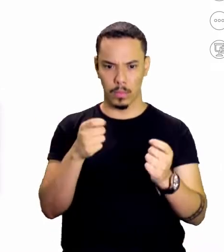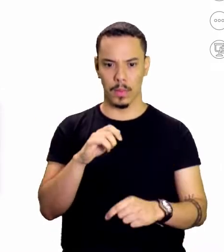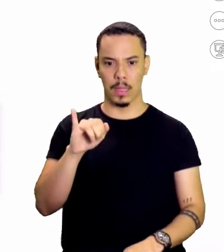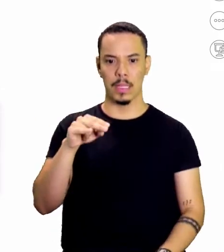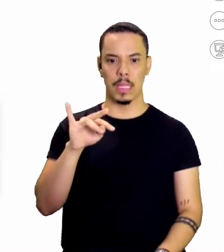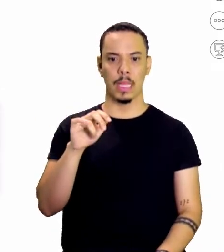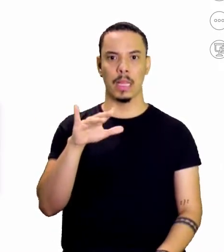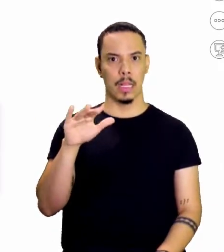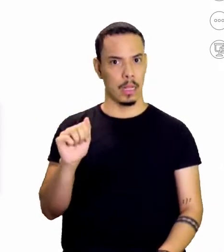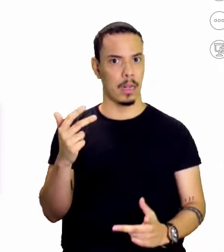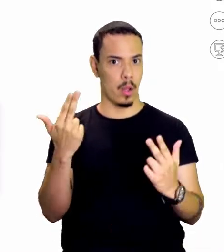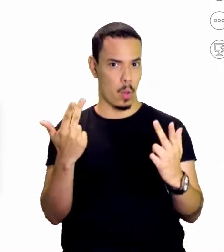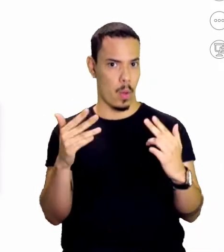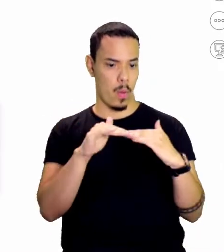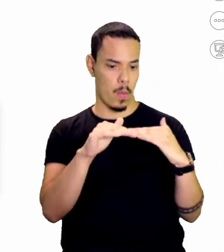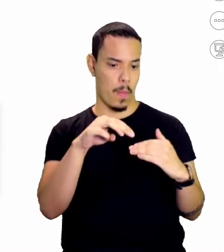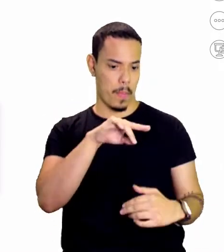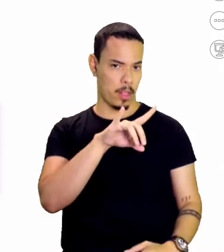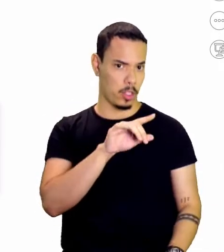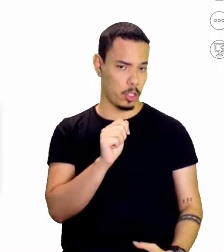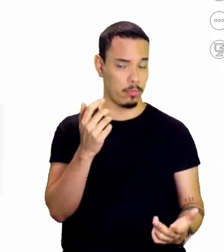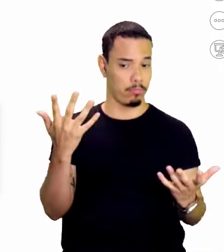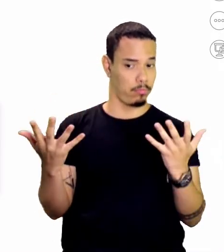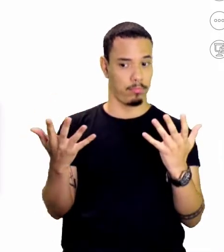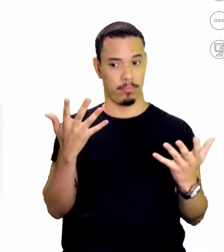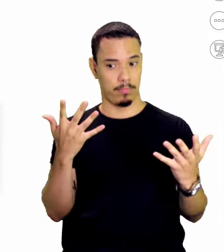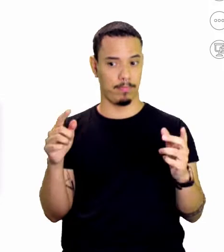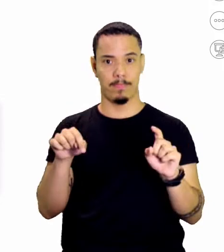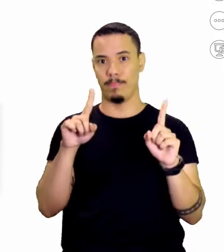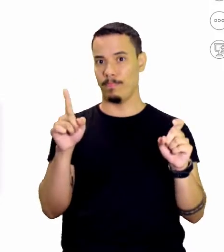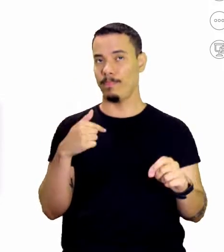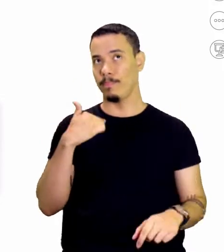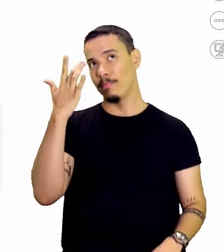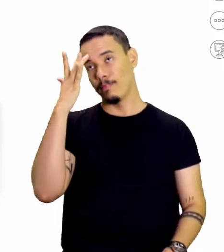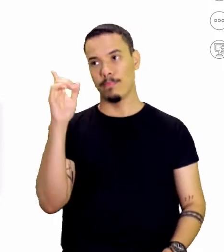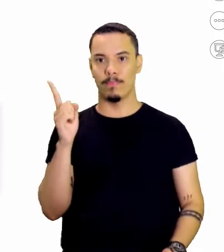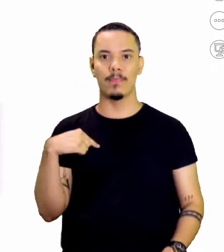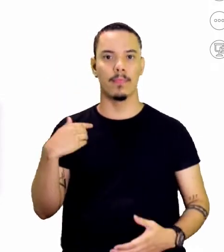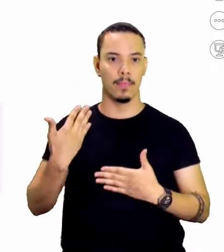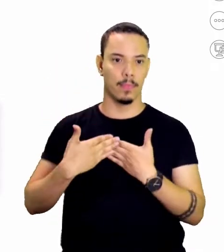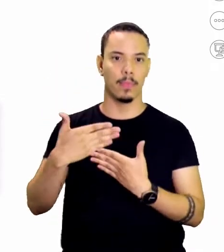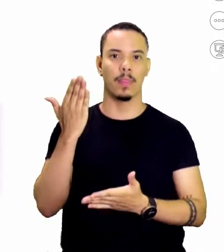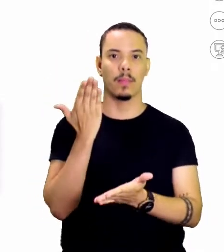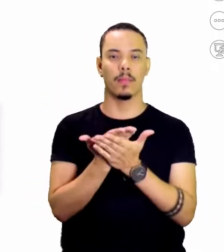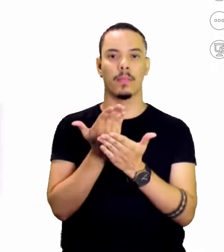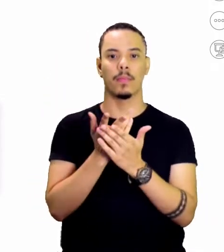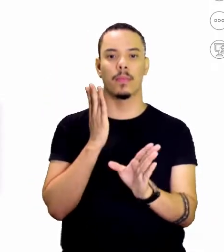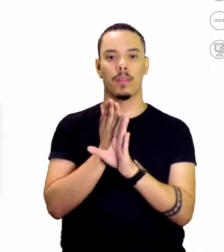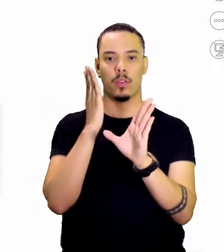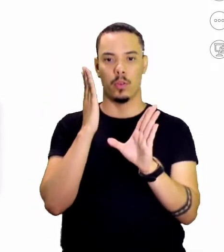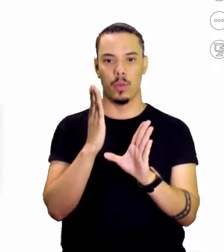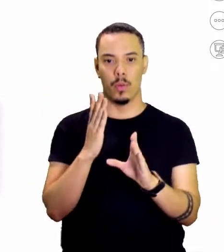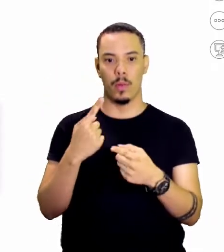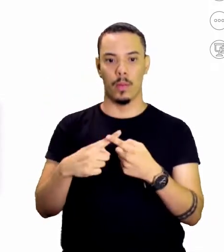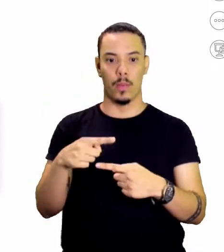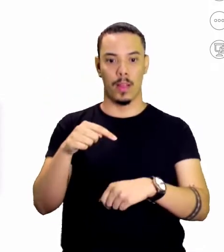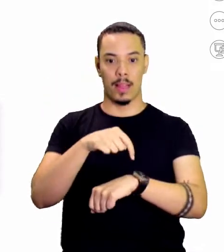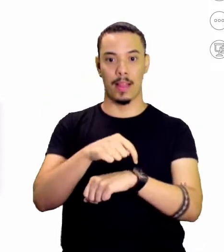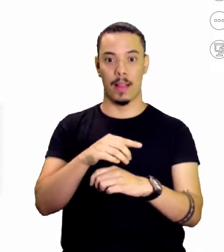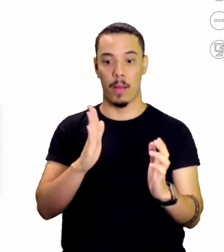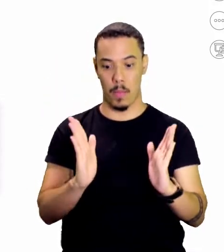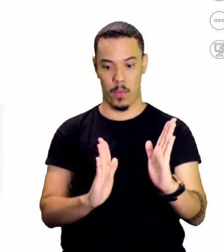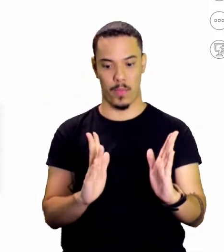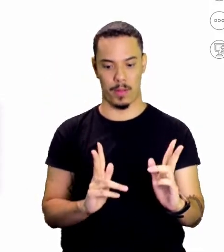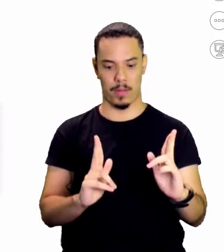de estampa de velocidade de média Pois é quem Será Acho que não hein e vamos cobrir naquele instante